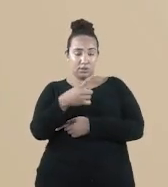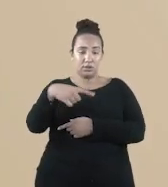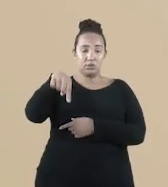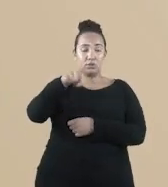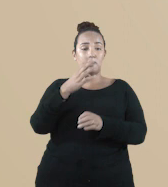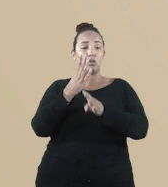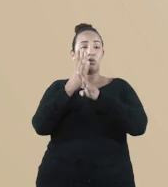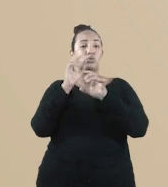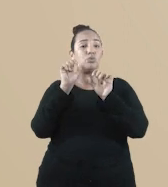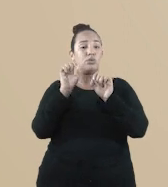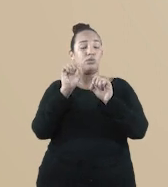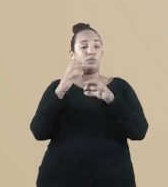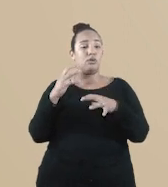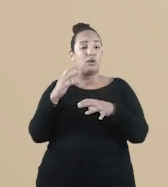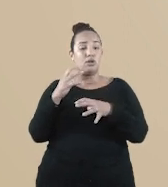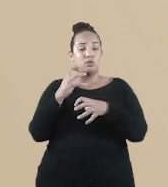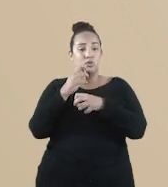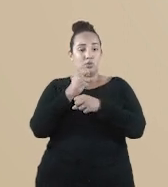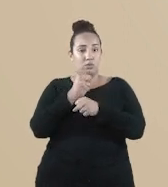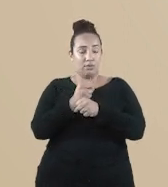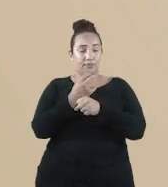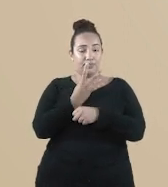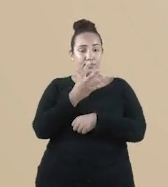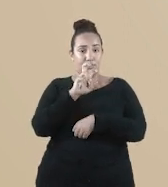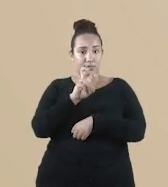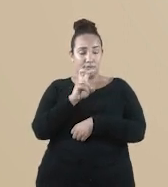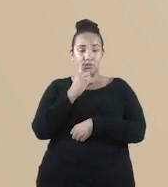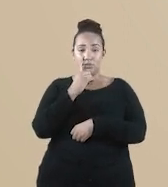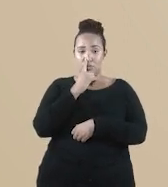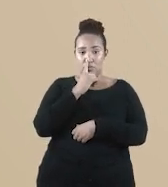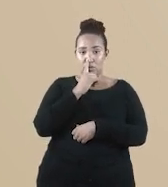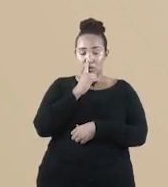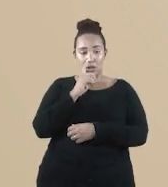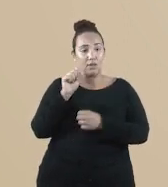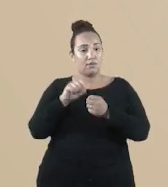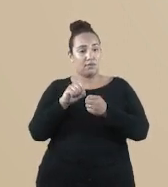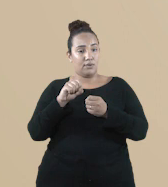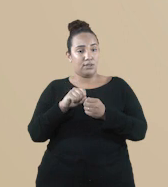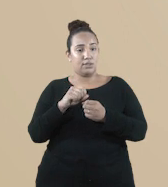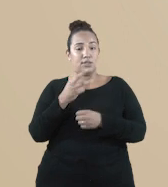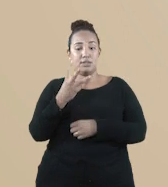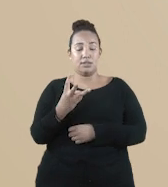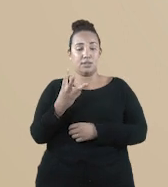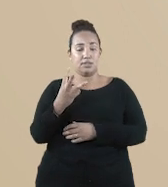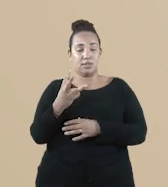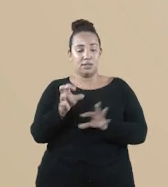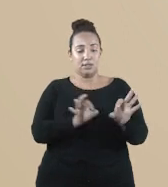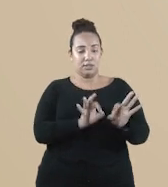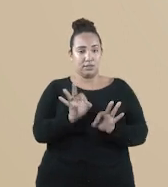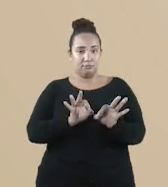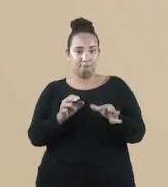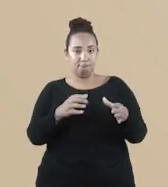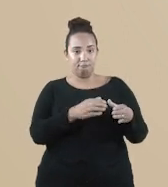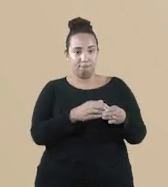e descobriremos que para chegar ao total de 45 biscoitos, ela deverá fazer 3